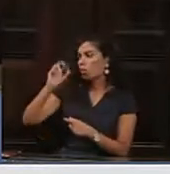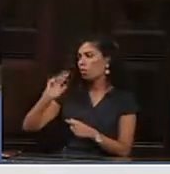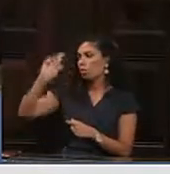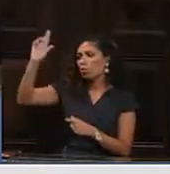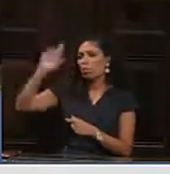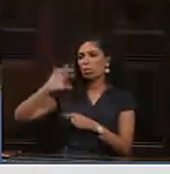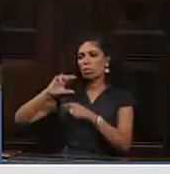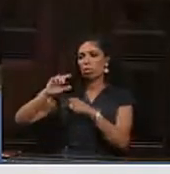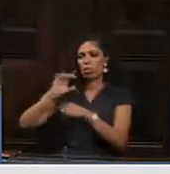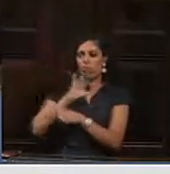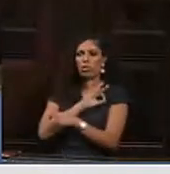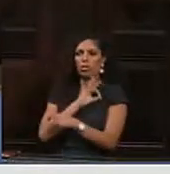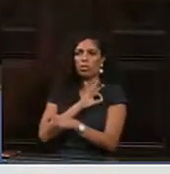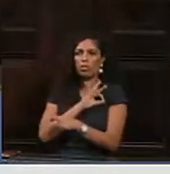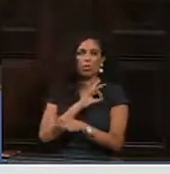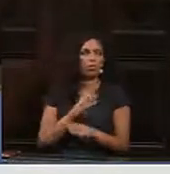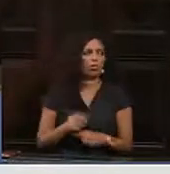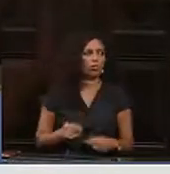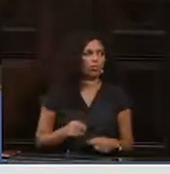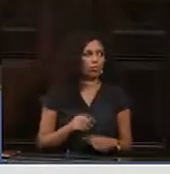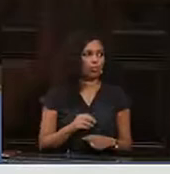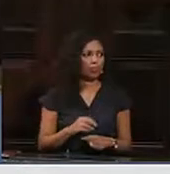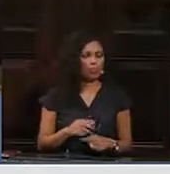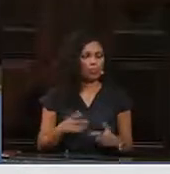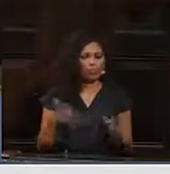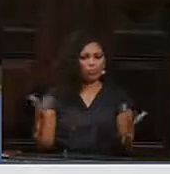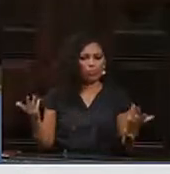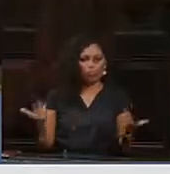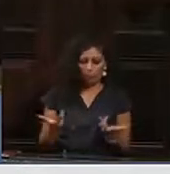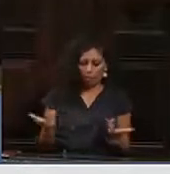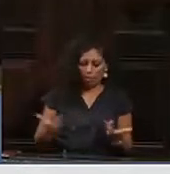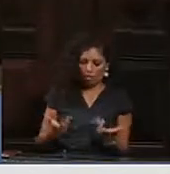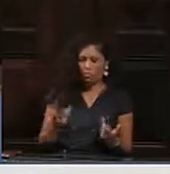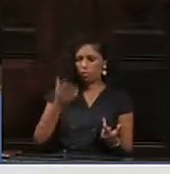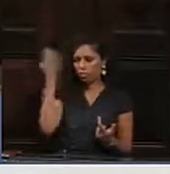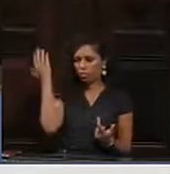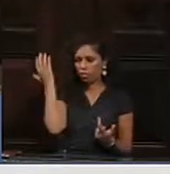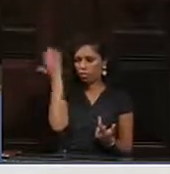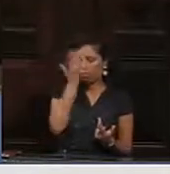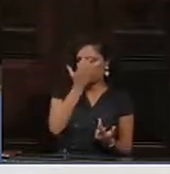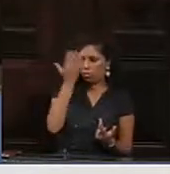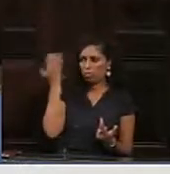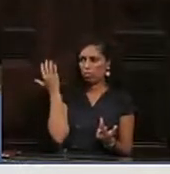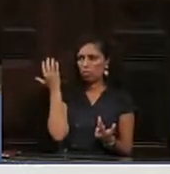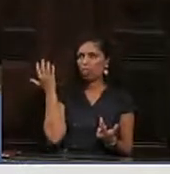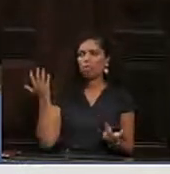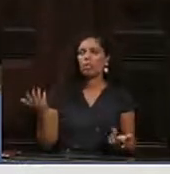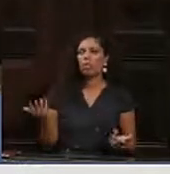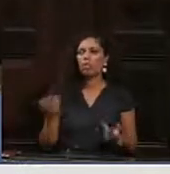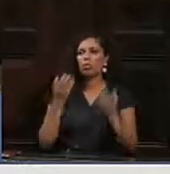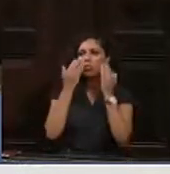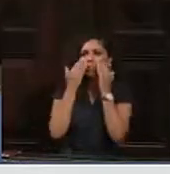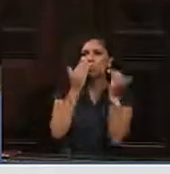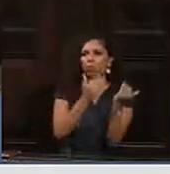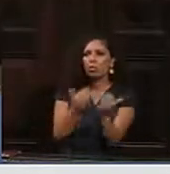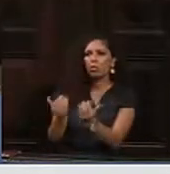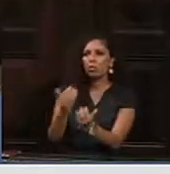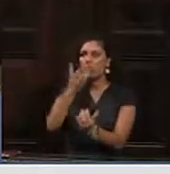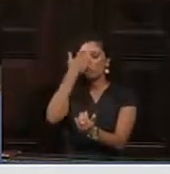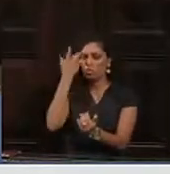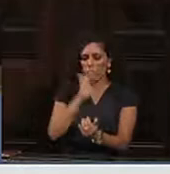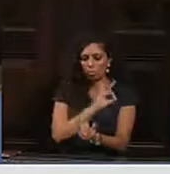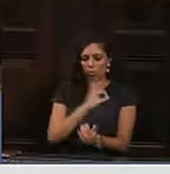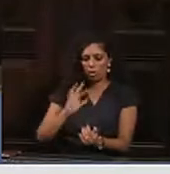coronel soube controlar, fez um policiamento exemplar, como o senhor falou. As delegacias, sem a tropa, eles não são nada. Isso, quer dizer, não são nada.